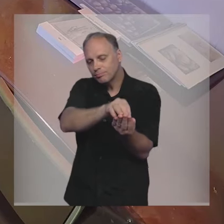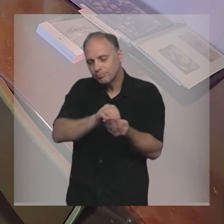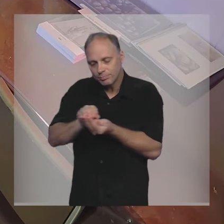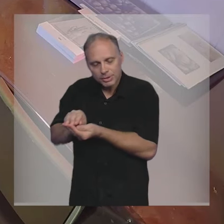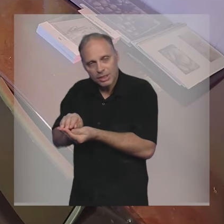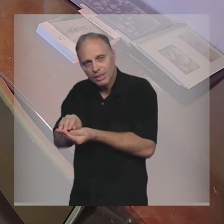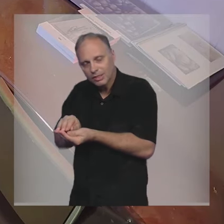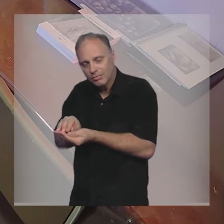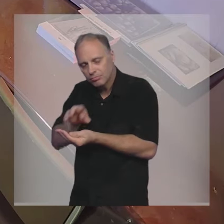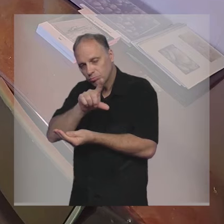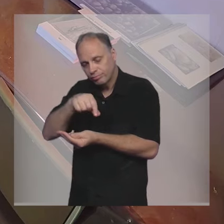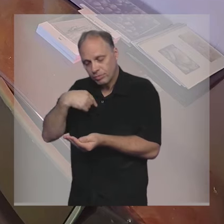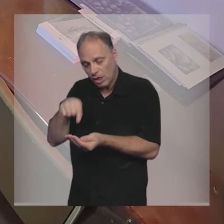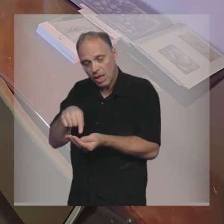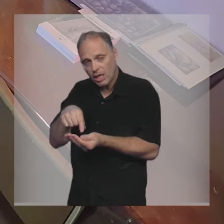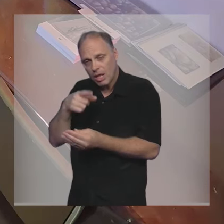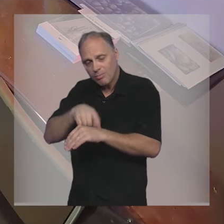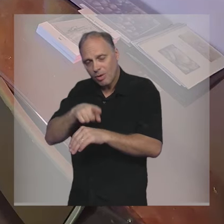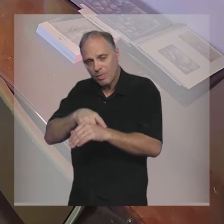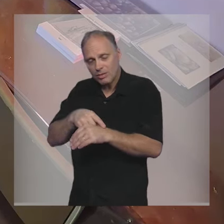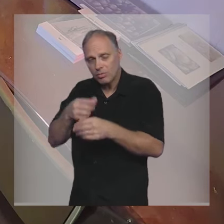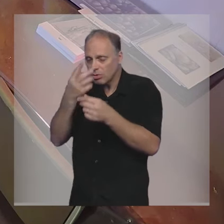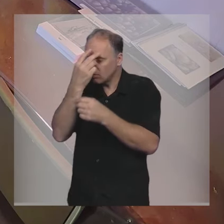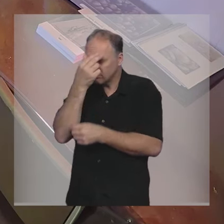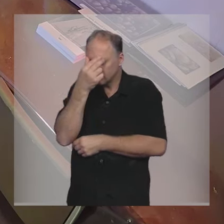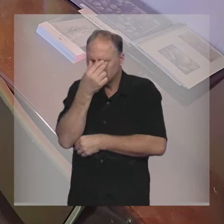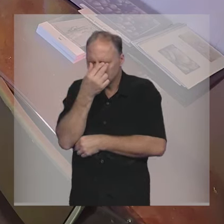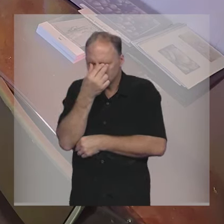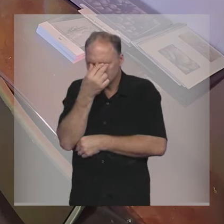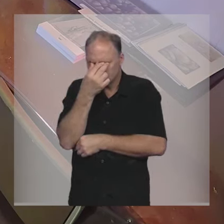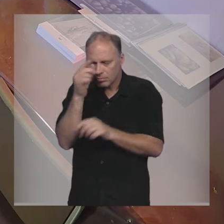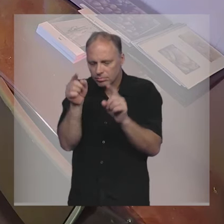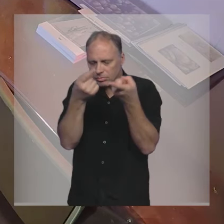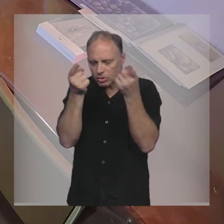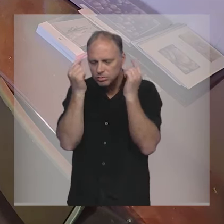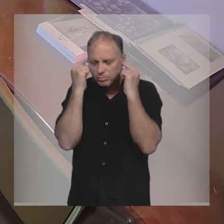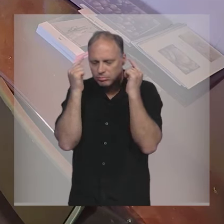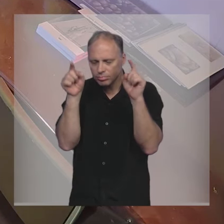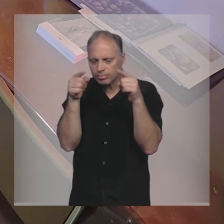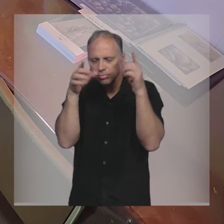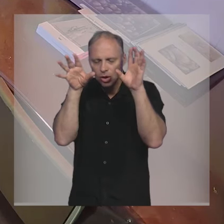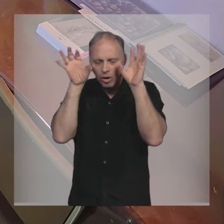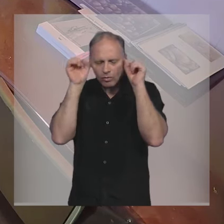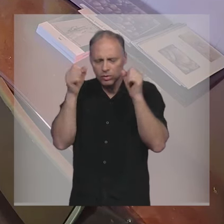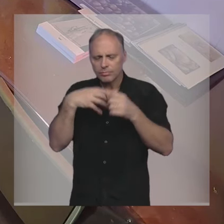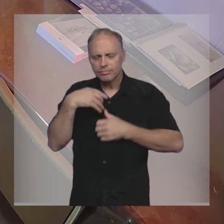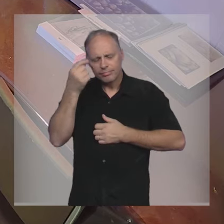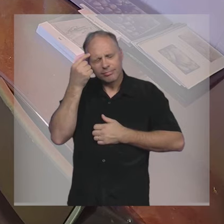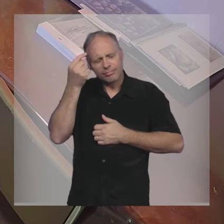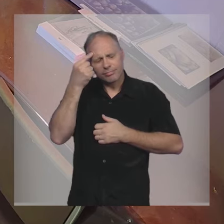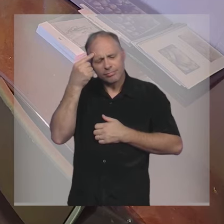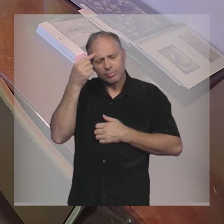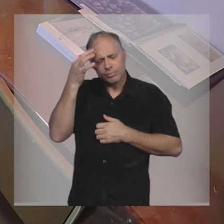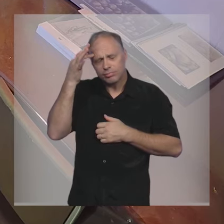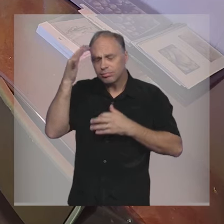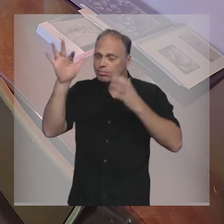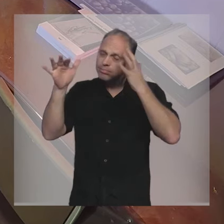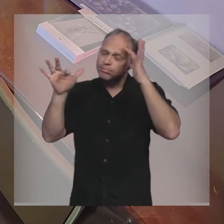que naquele momento que eu entrei em meditação, houve uma coisa